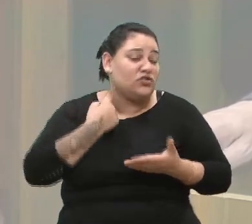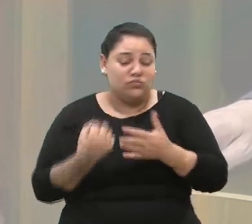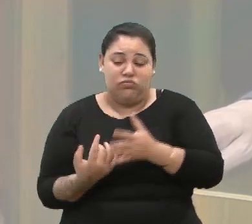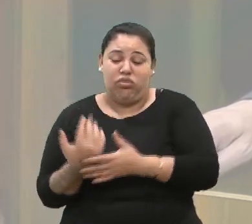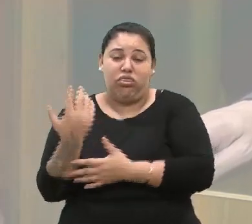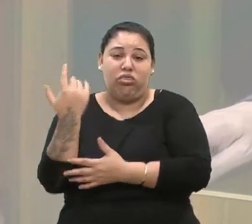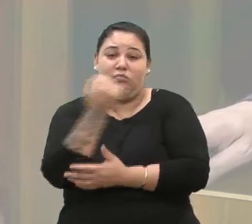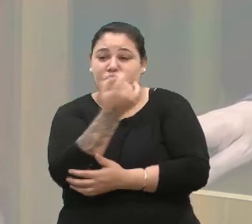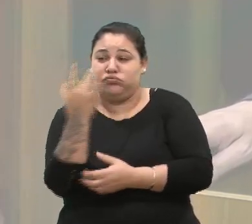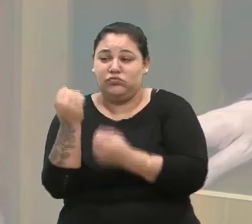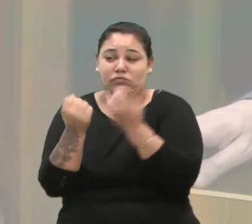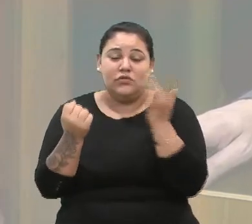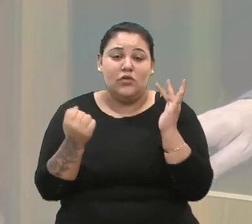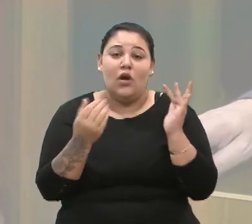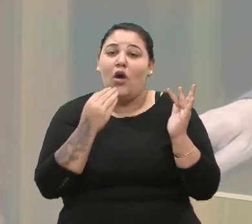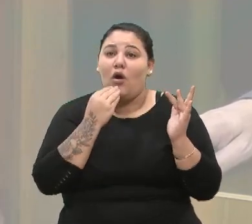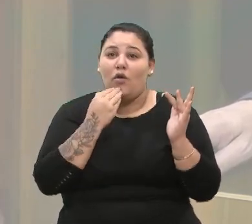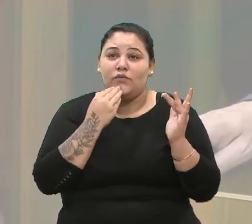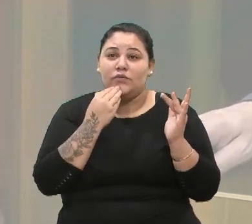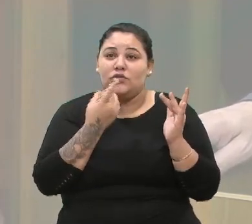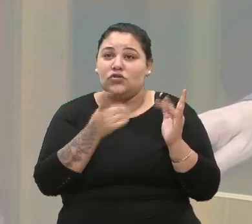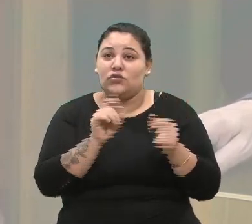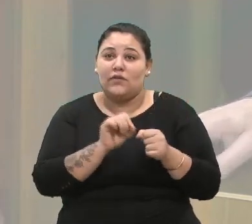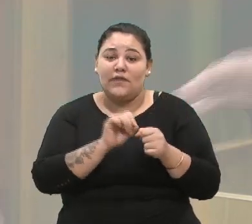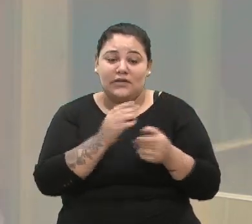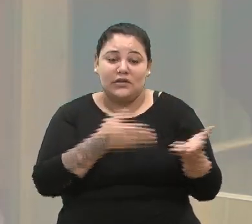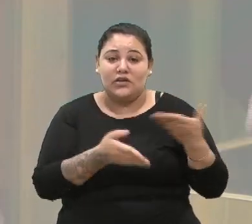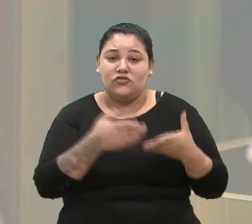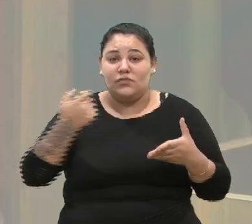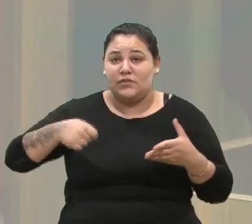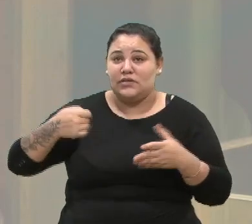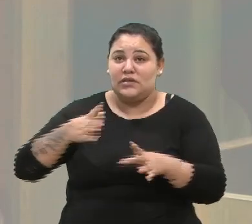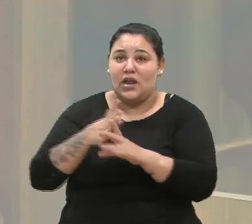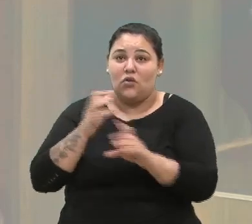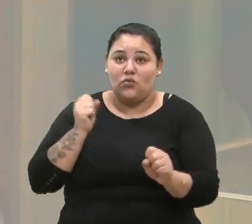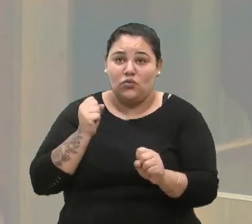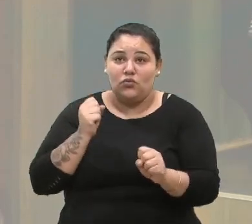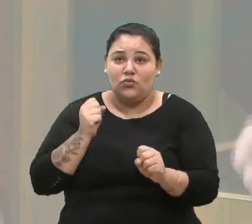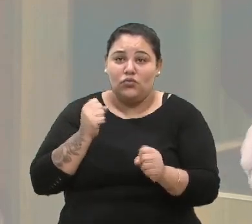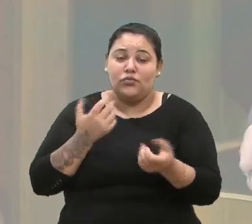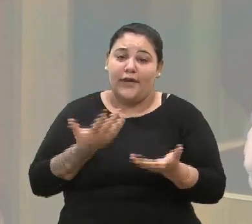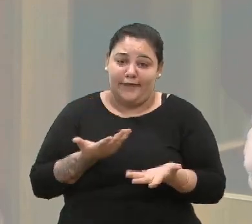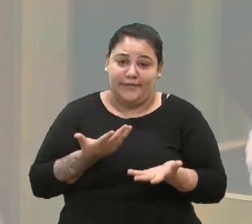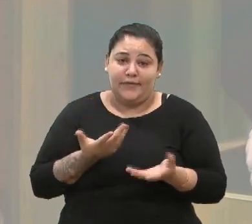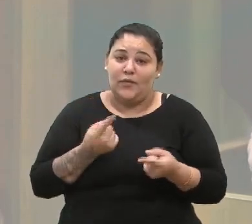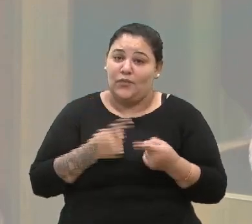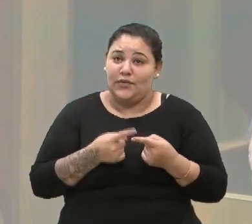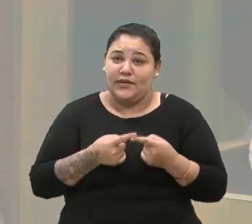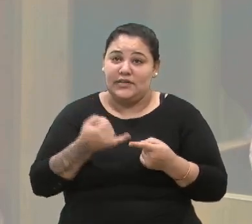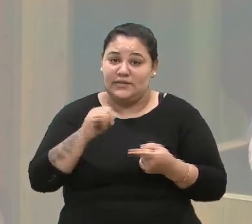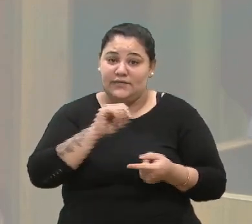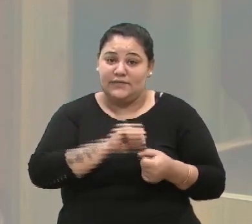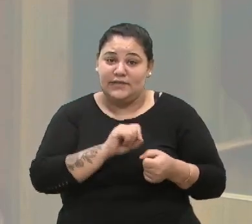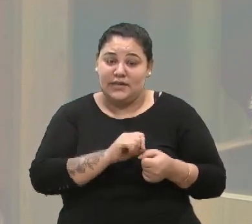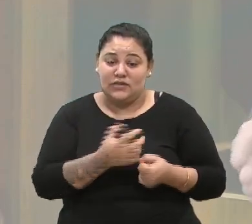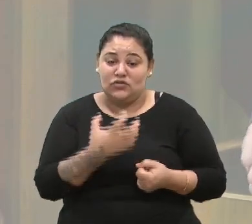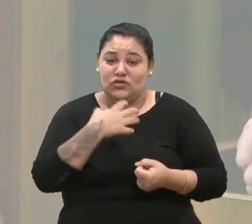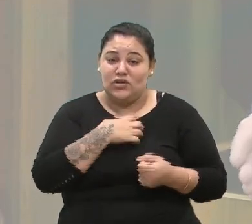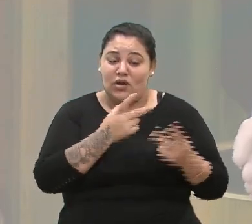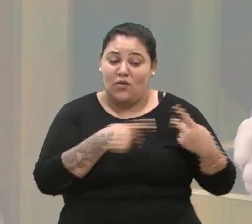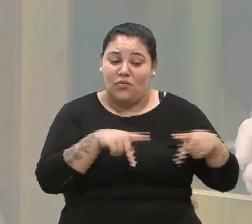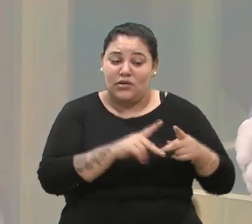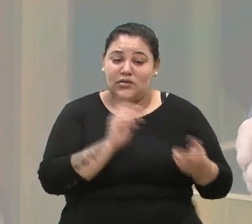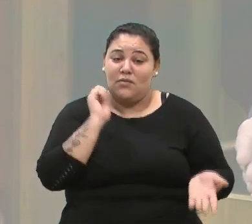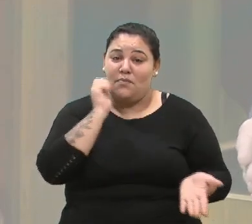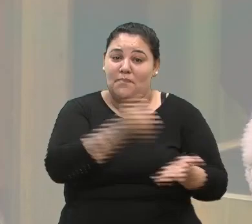presta o serviço, é lógico que tem que dar lucro, né? Se prestasse da forma que a população merece e pelo valor que está sendo